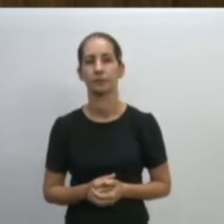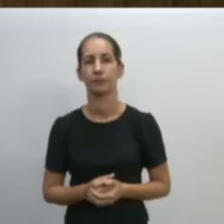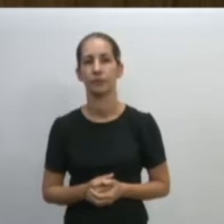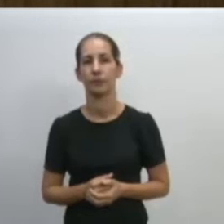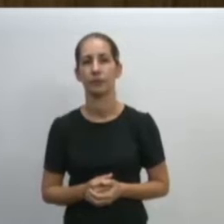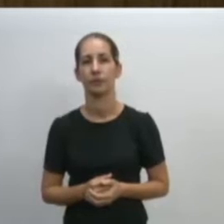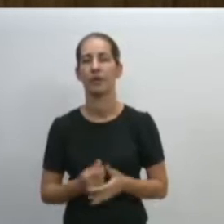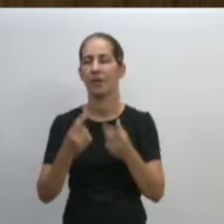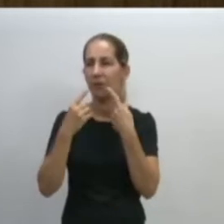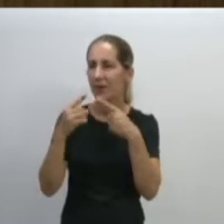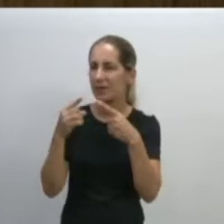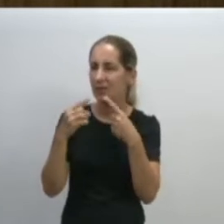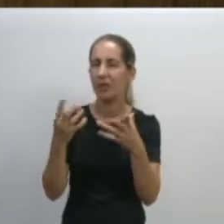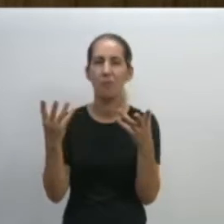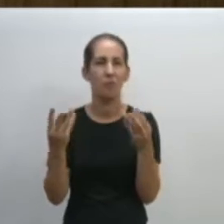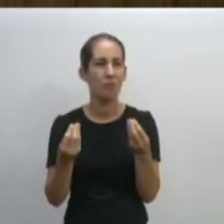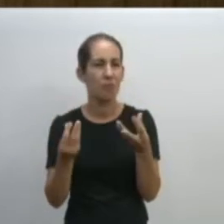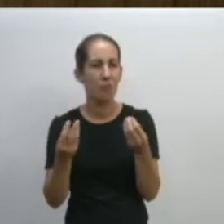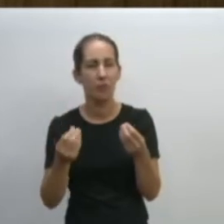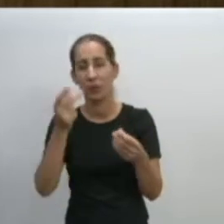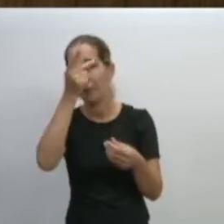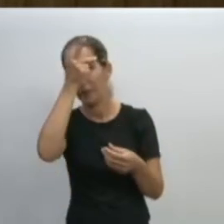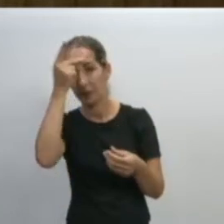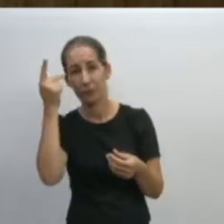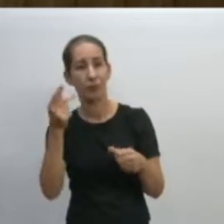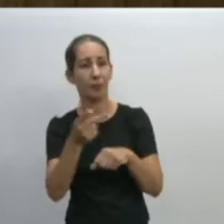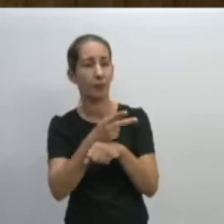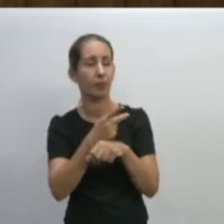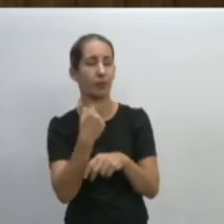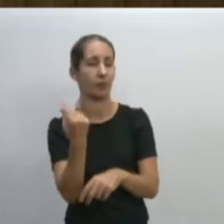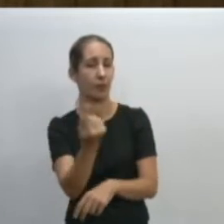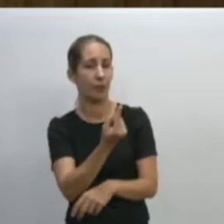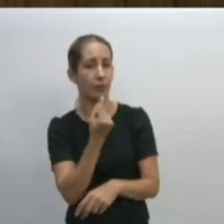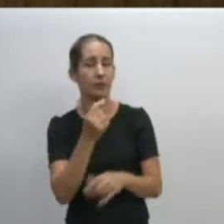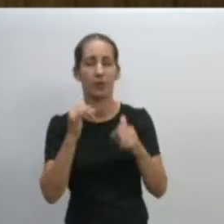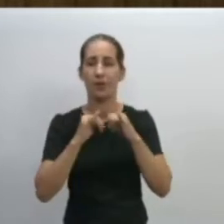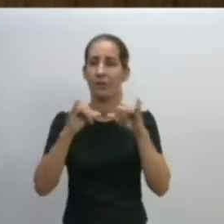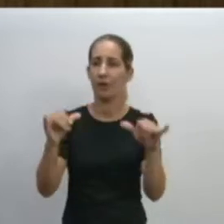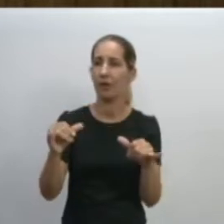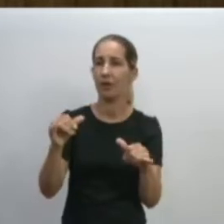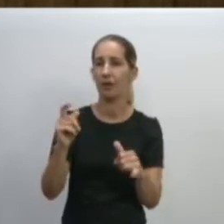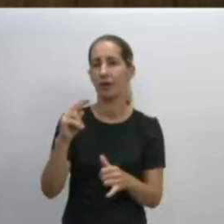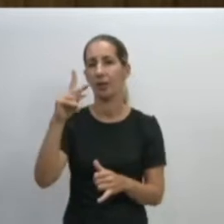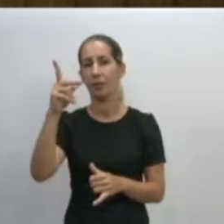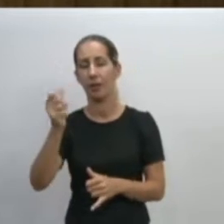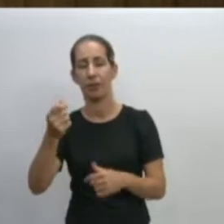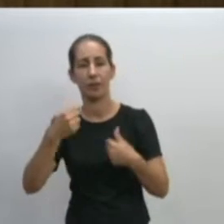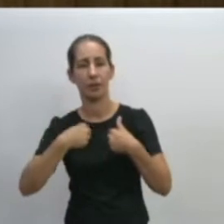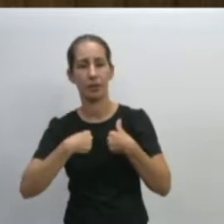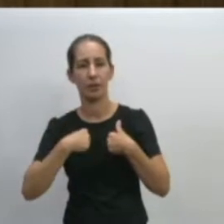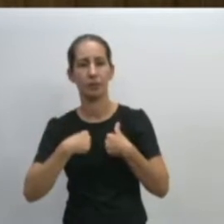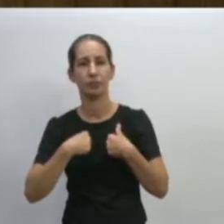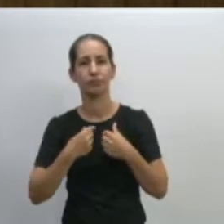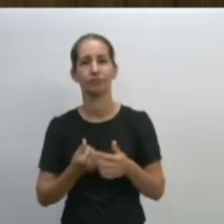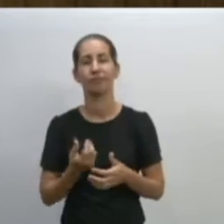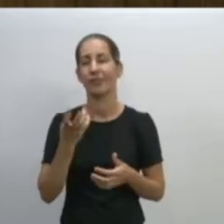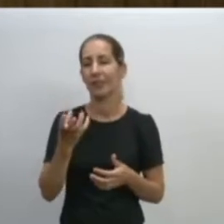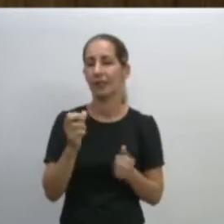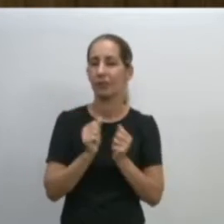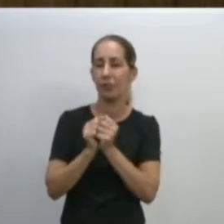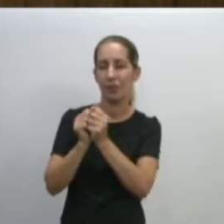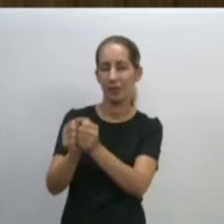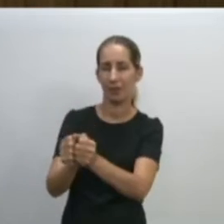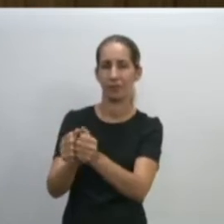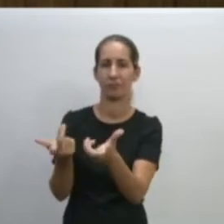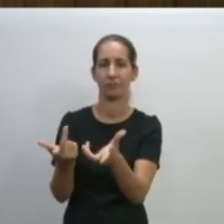de muitas reclamações, de muitas pessoas que nos procuram e falam: Ana Paula, eu tento